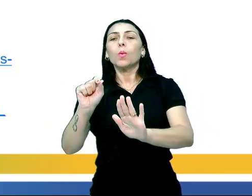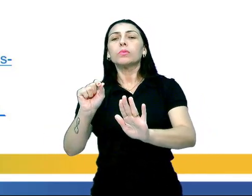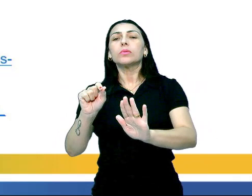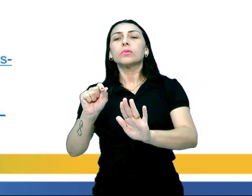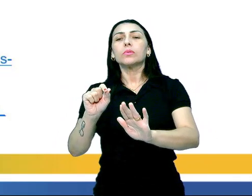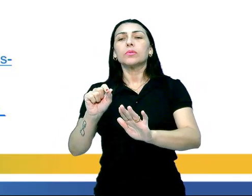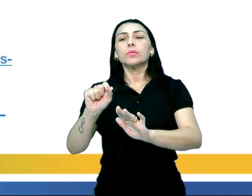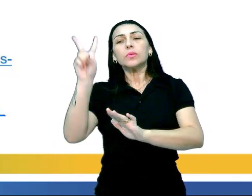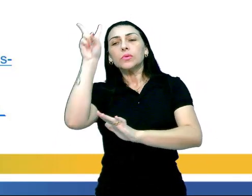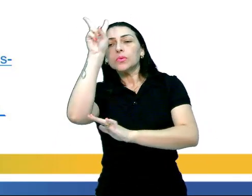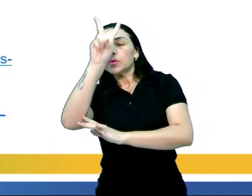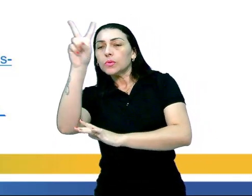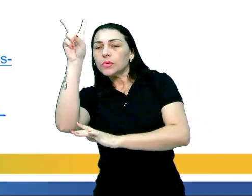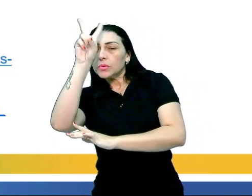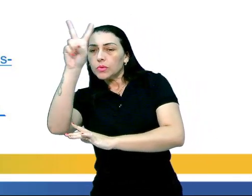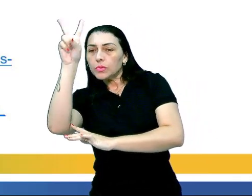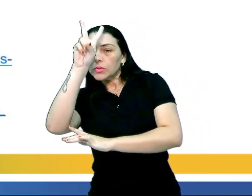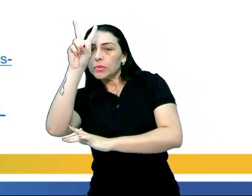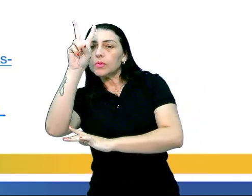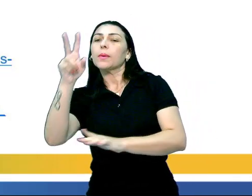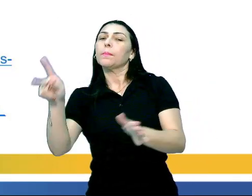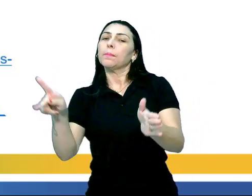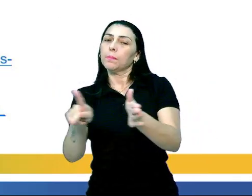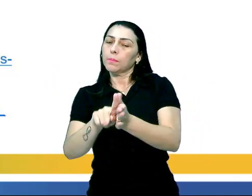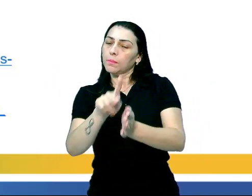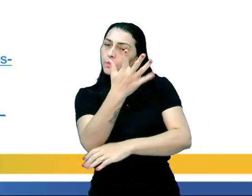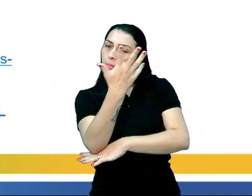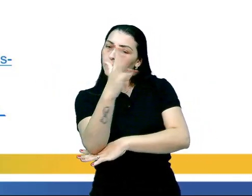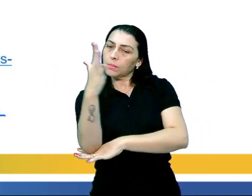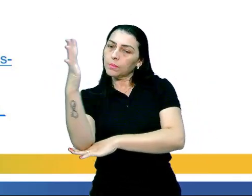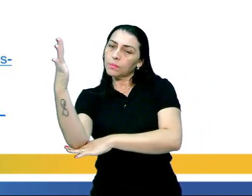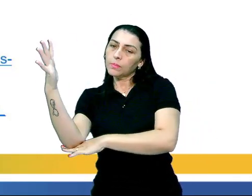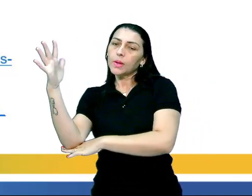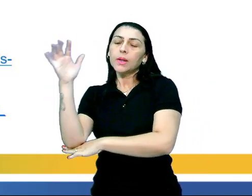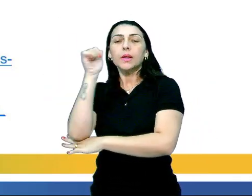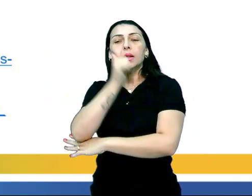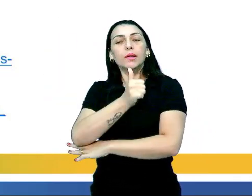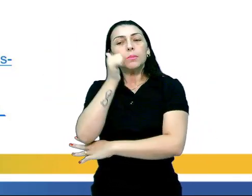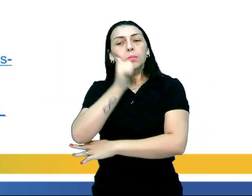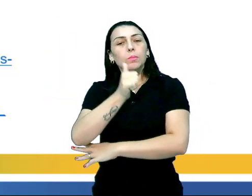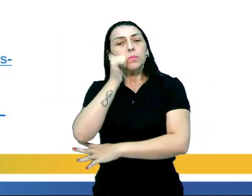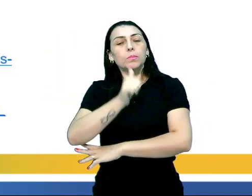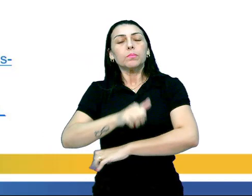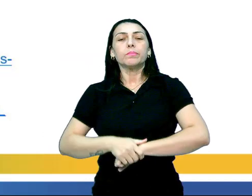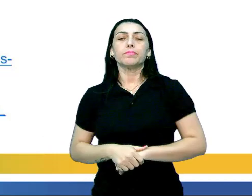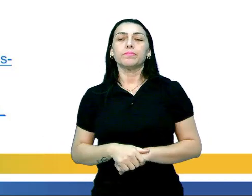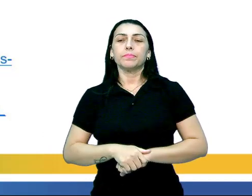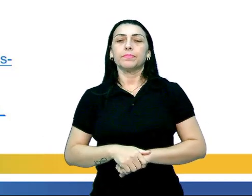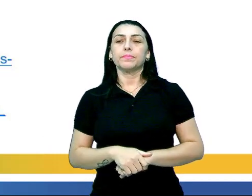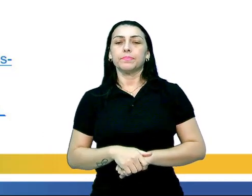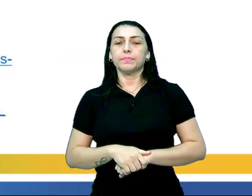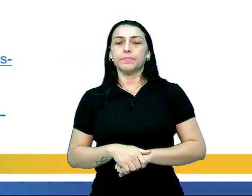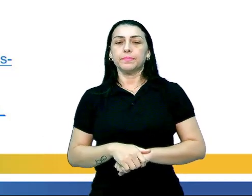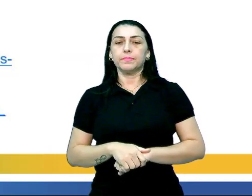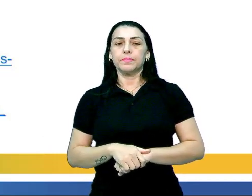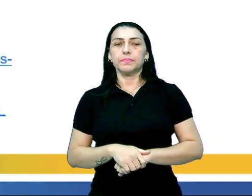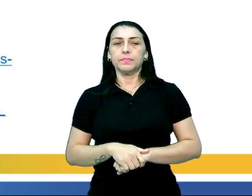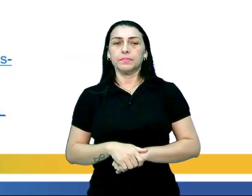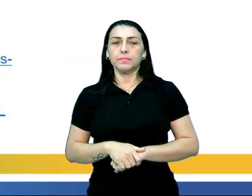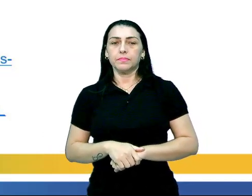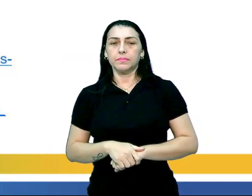os seguintes estereótipos atribuídos historicamente a uma suposta